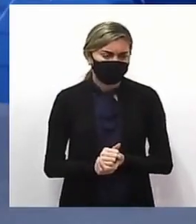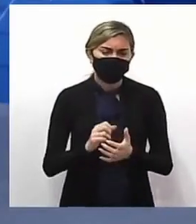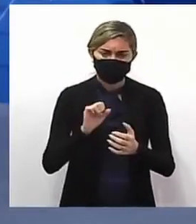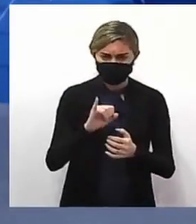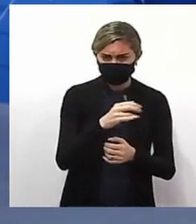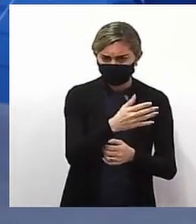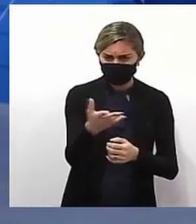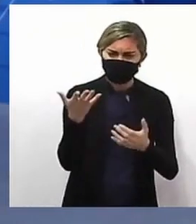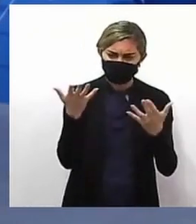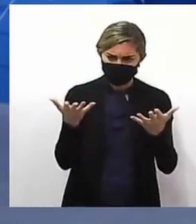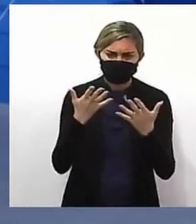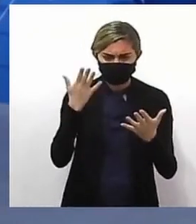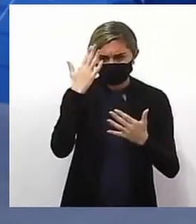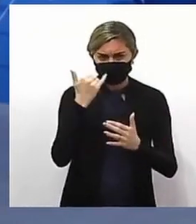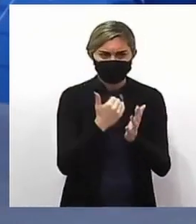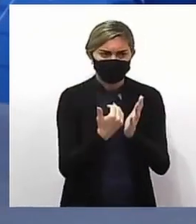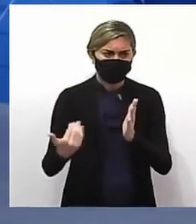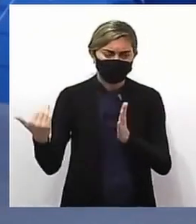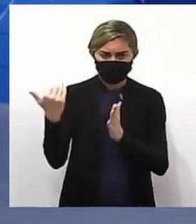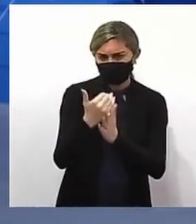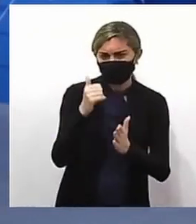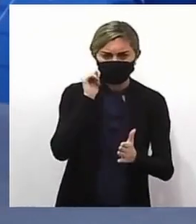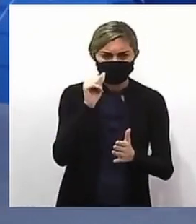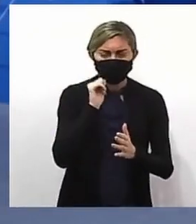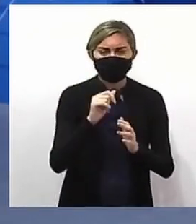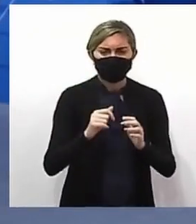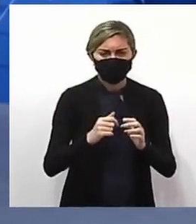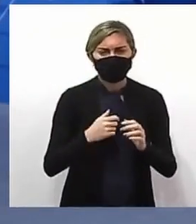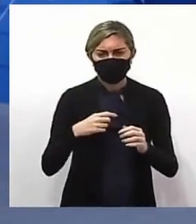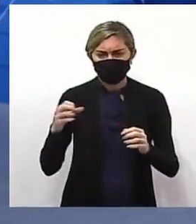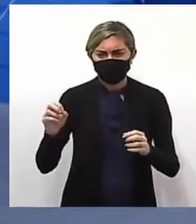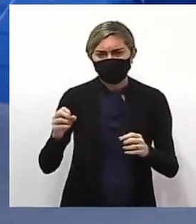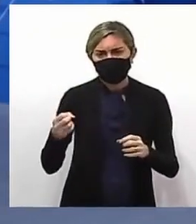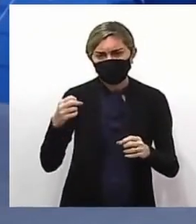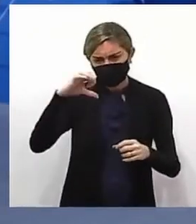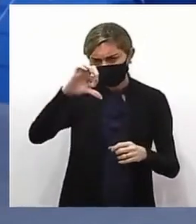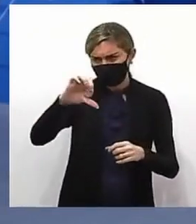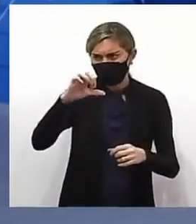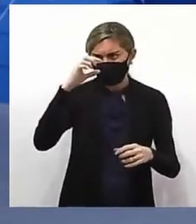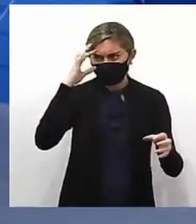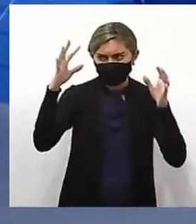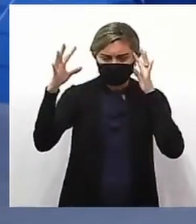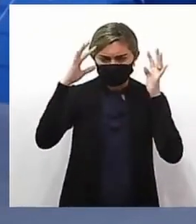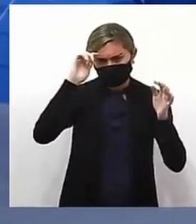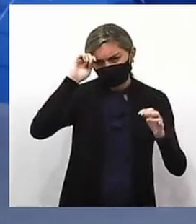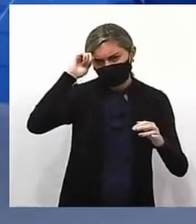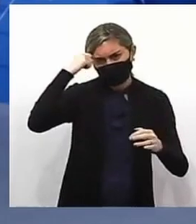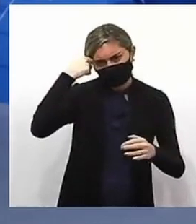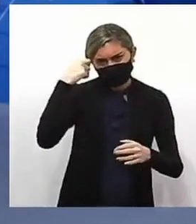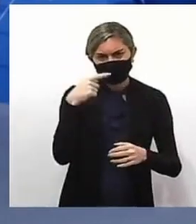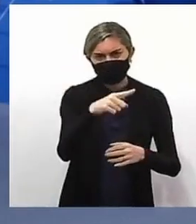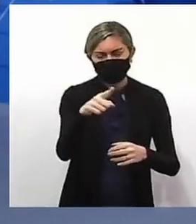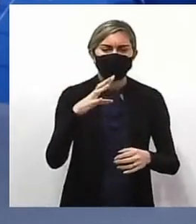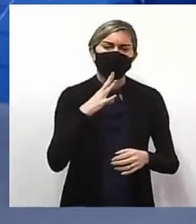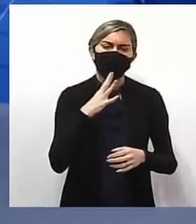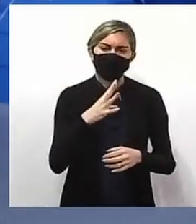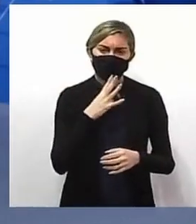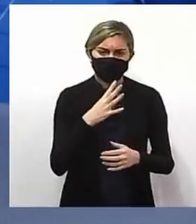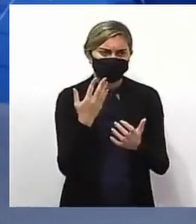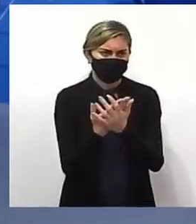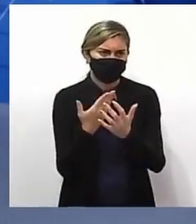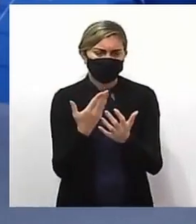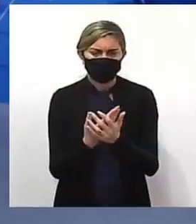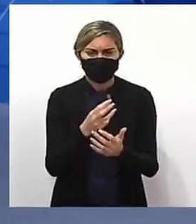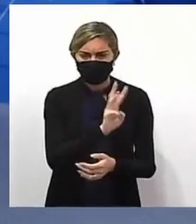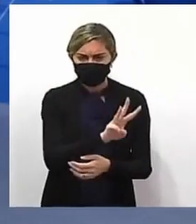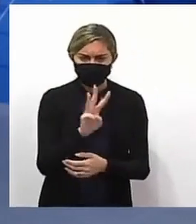vocês quiserem saber mais sobre essas mulheres, vocês podem ir na matéria 9 pensadoras negras para você conhecer e estudar. Está no